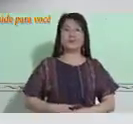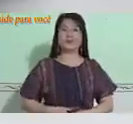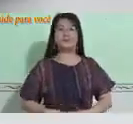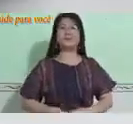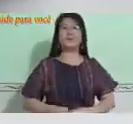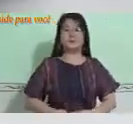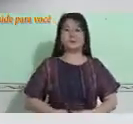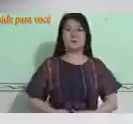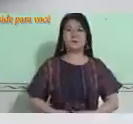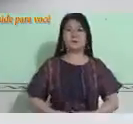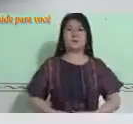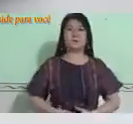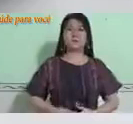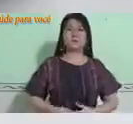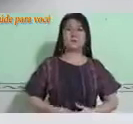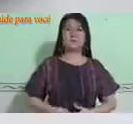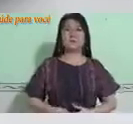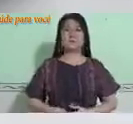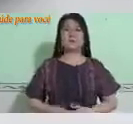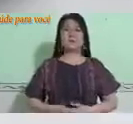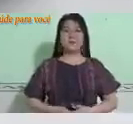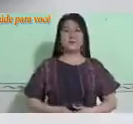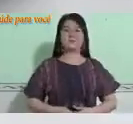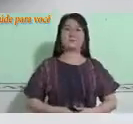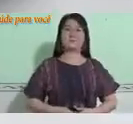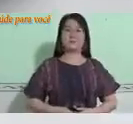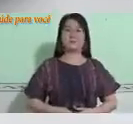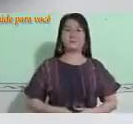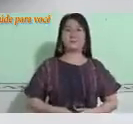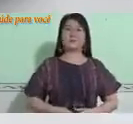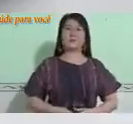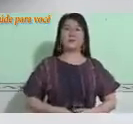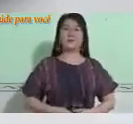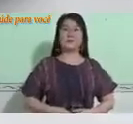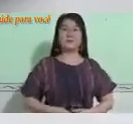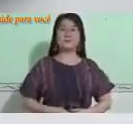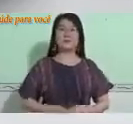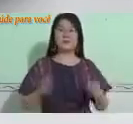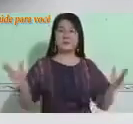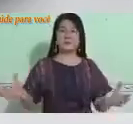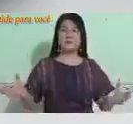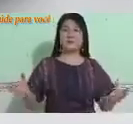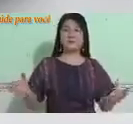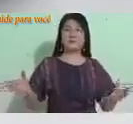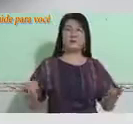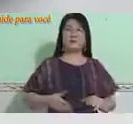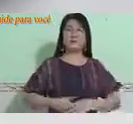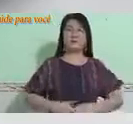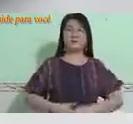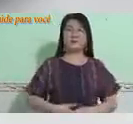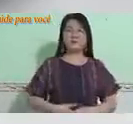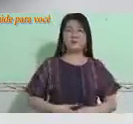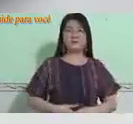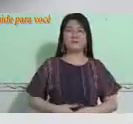toalha molha da água fria nos locais que coçam mais, ponto e vírgula, evitar a exposição solar e o calor, ponto e vírgula, vestir roupas